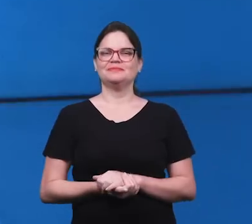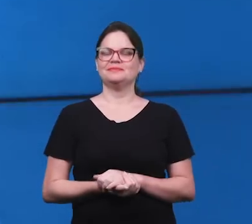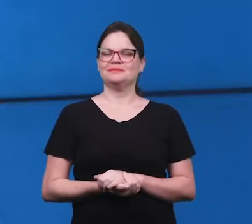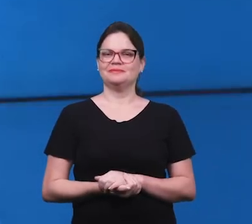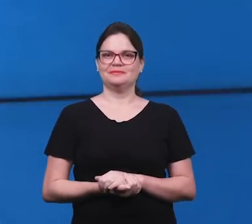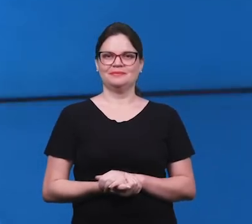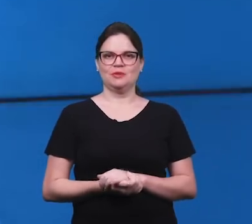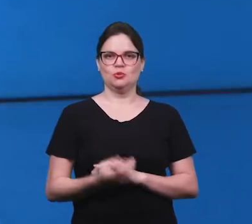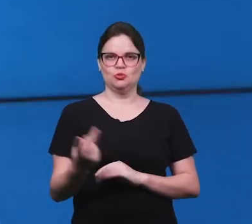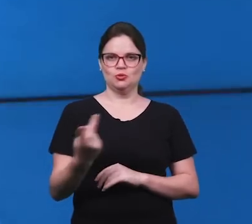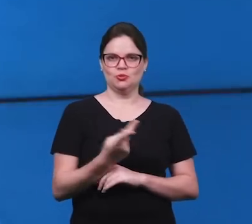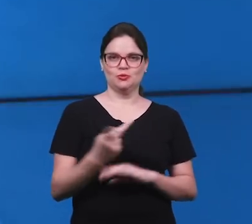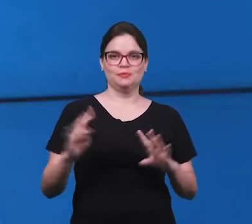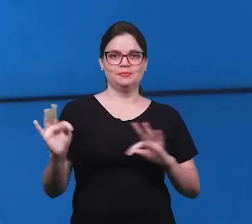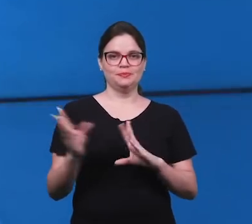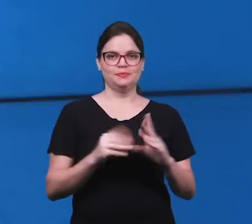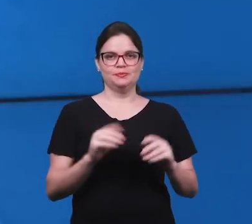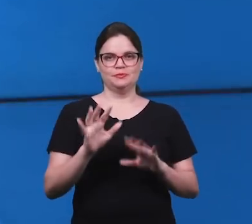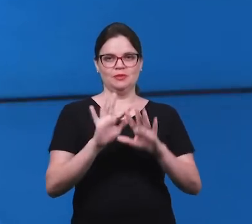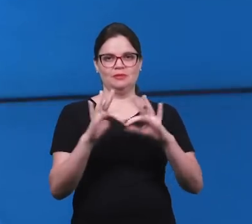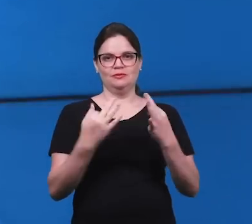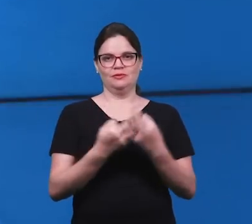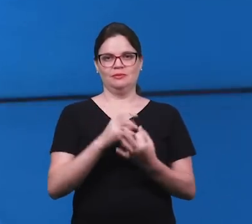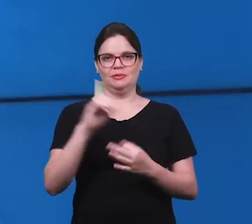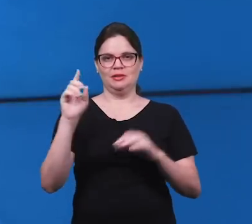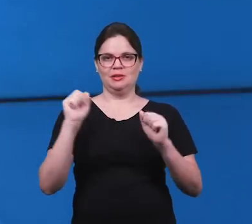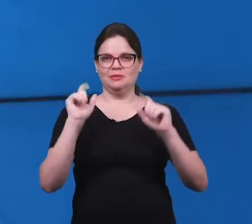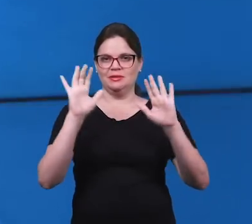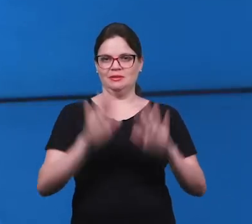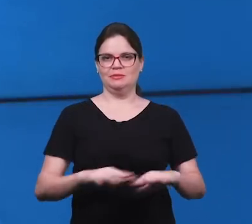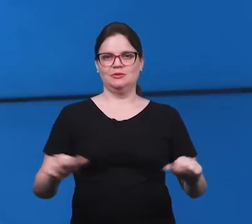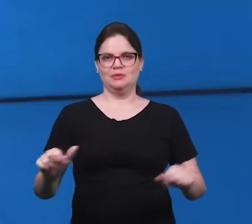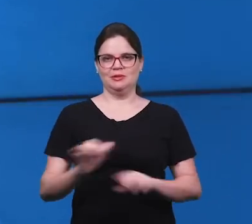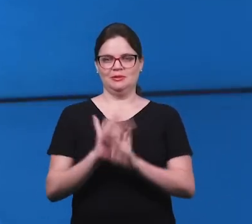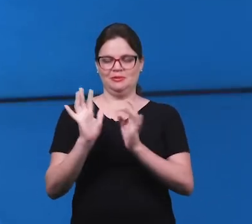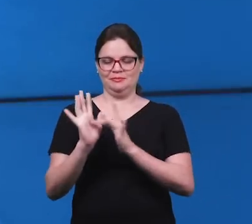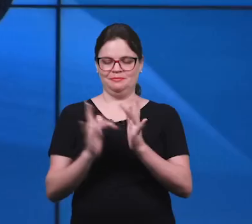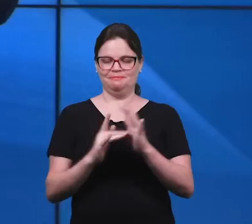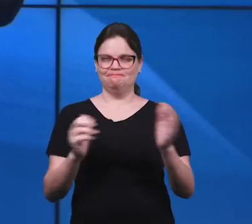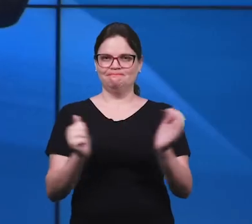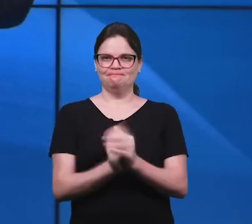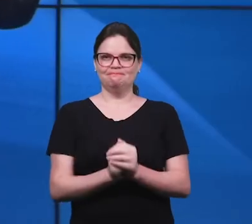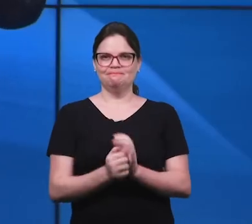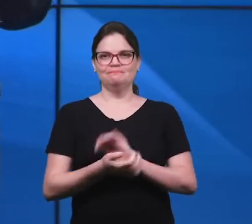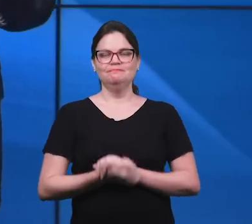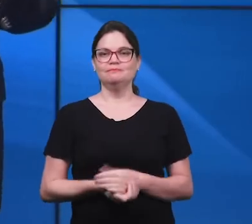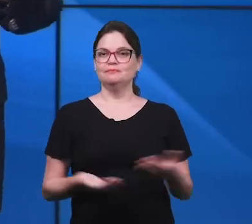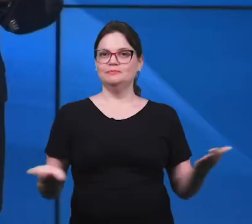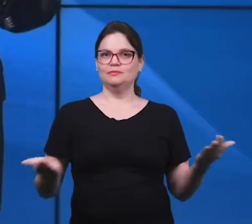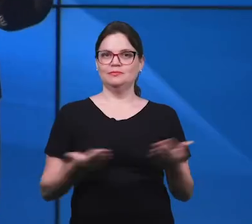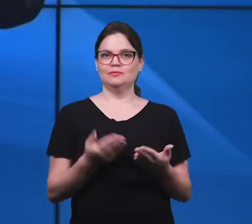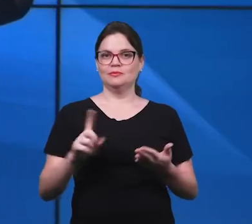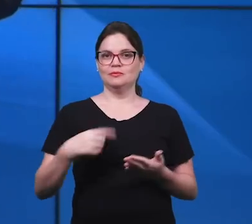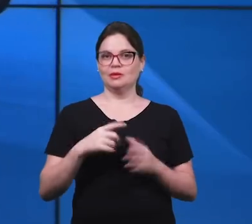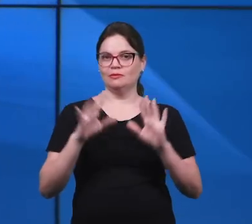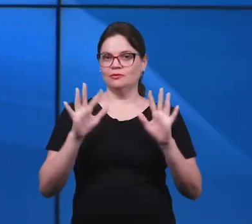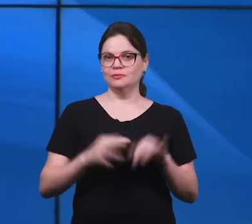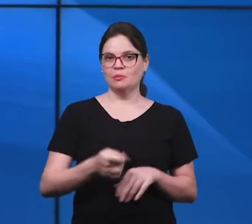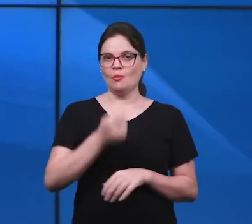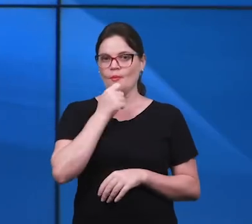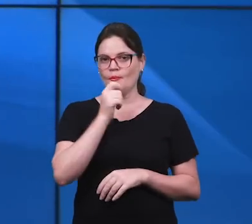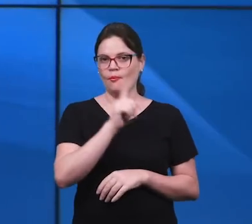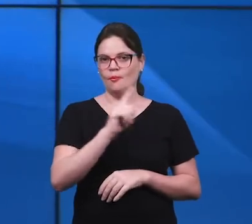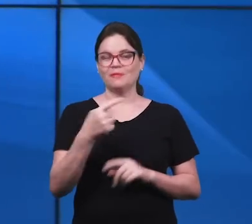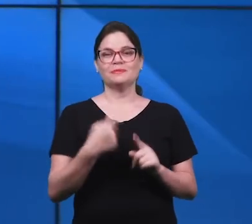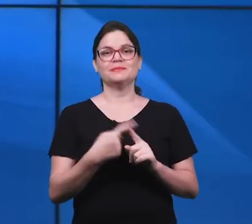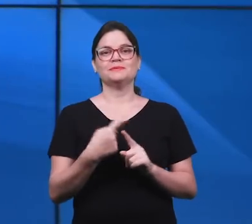a paz do Senhor ao papai e toda a família. Glória a Jesus. Que maravilha, né? Amém, irmãos? Nós não encerramos ainda, porque hoje estaremos